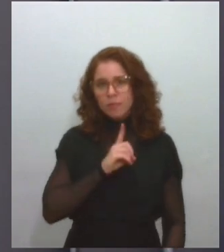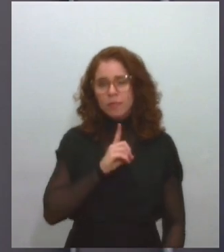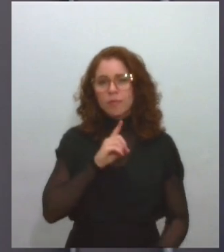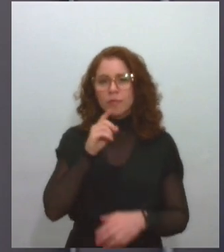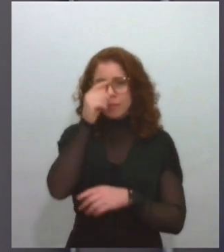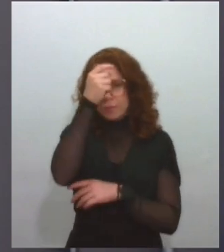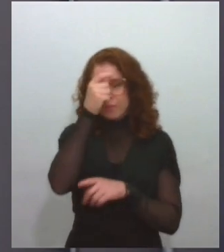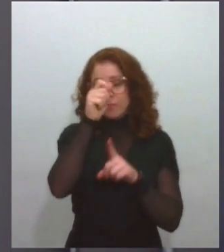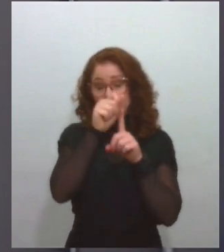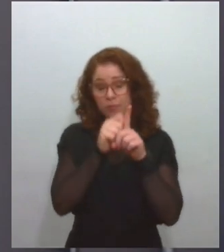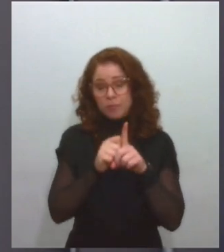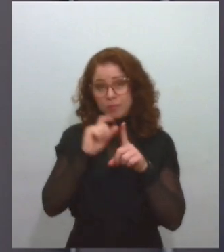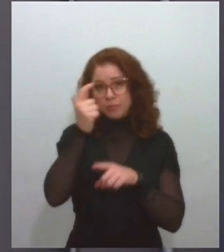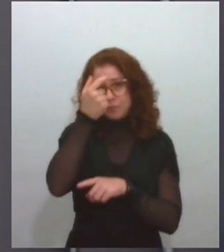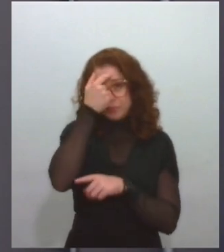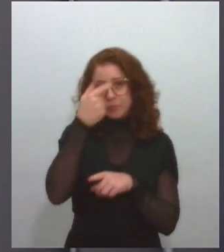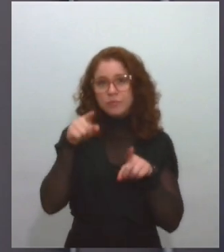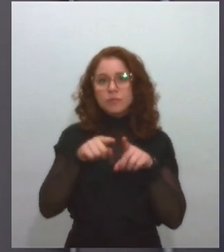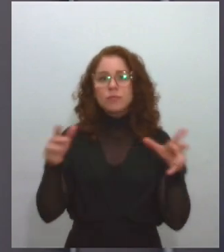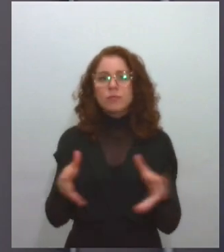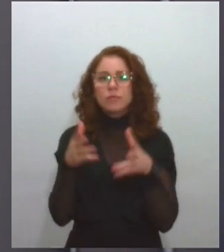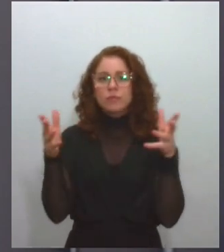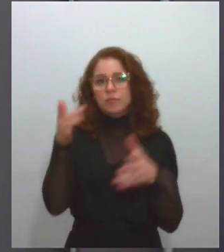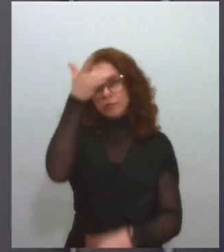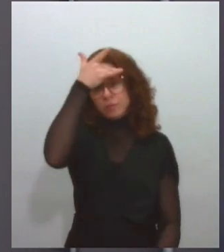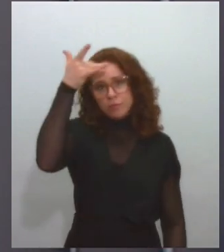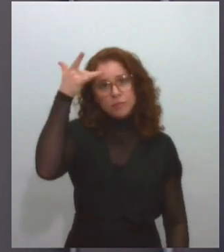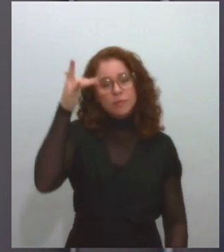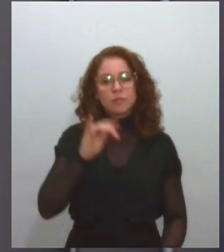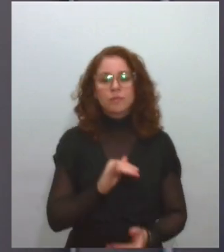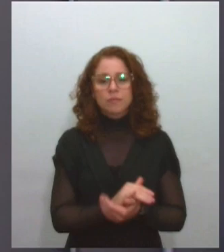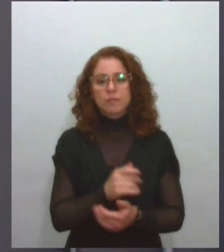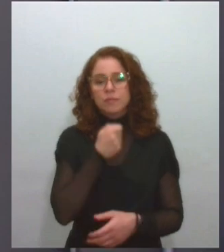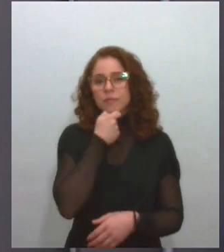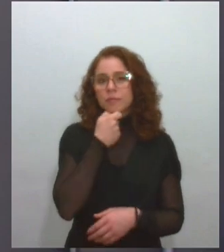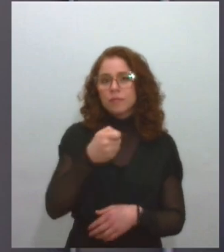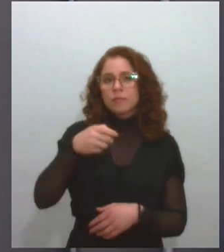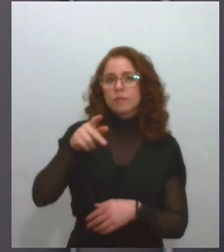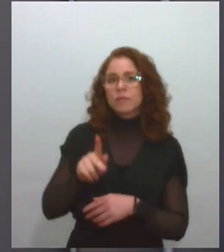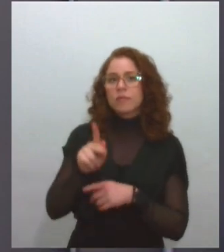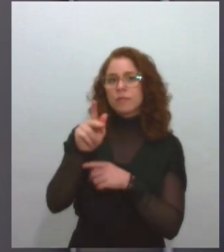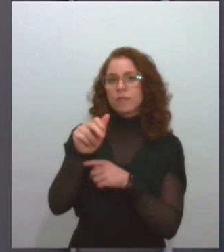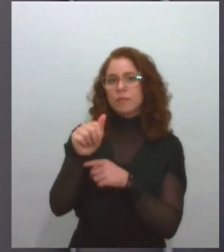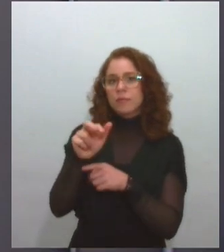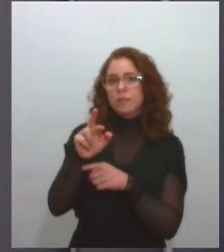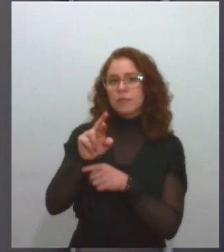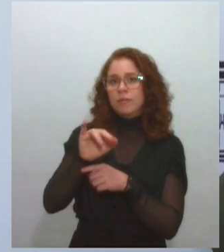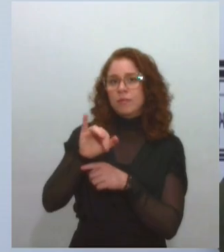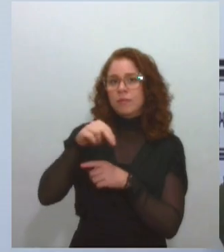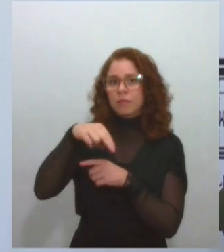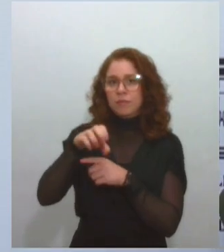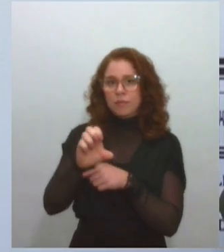e promoção da saúde mental. A repórter Karine Andrade traz os detalhes.